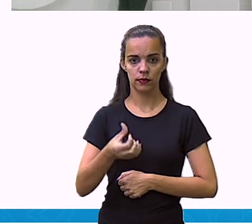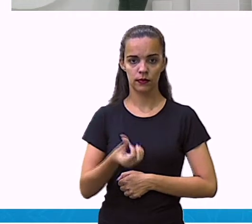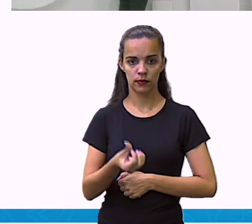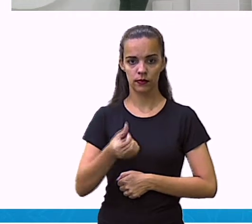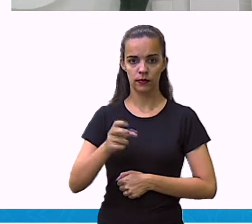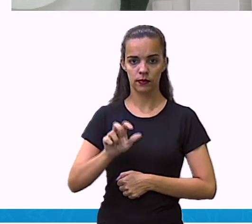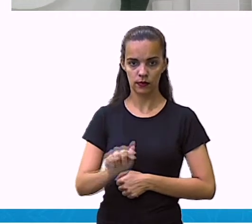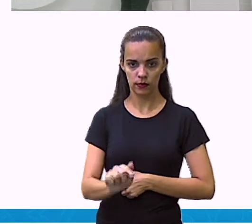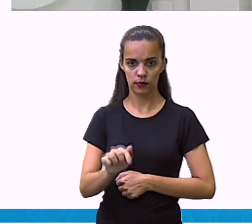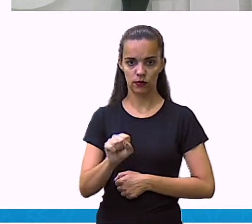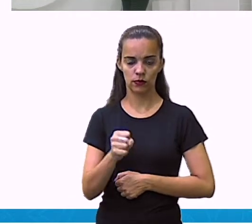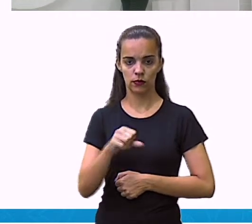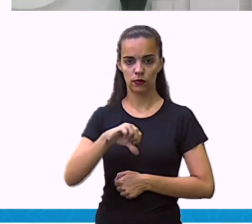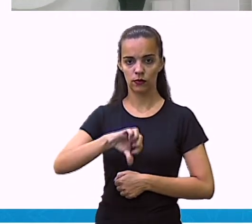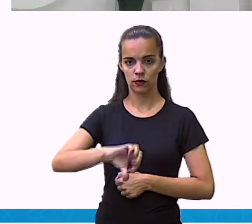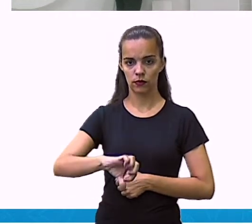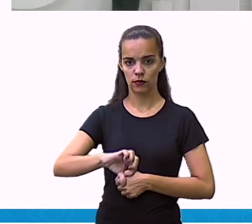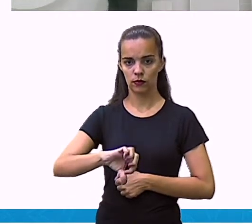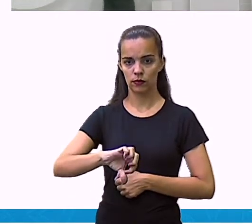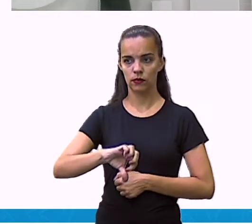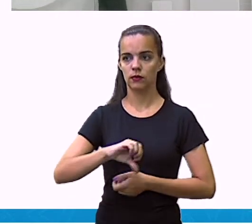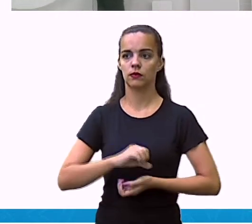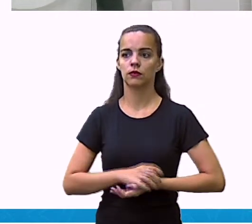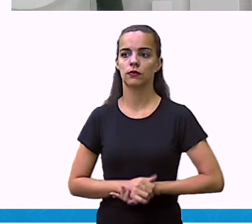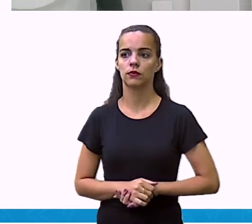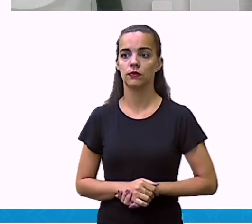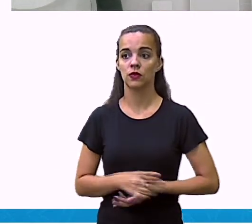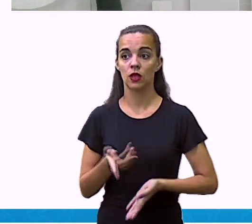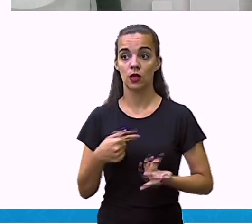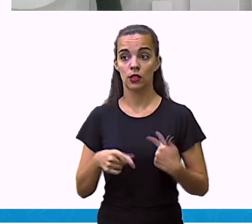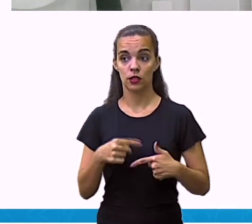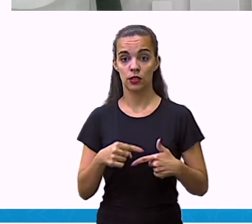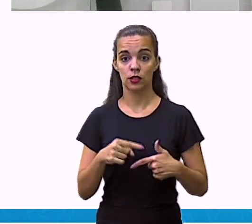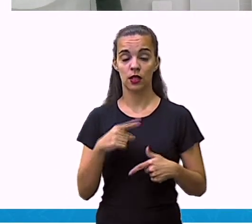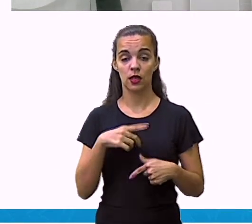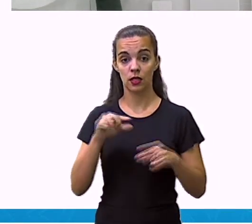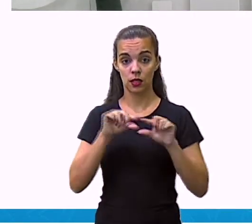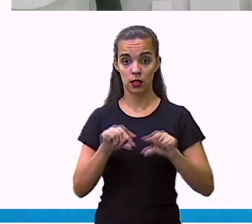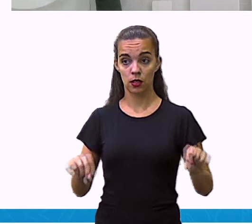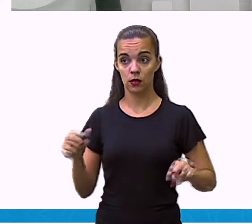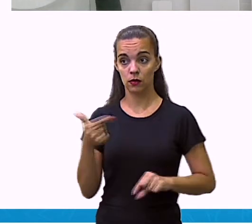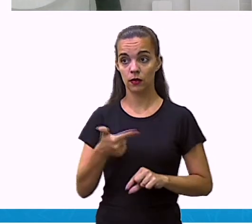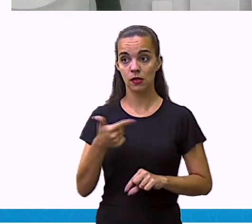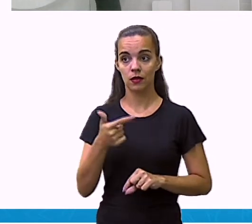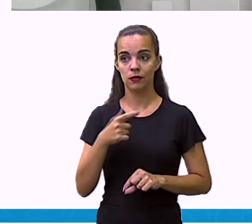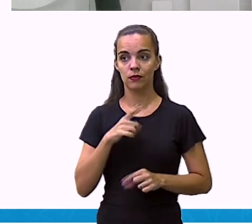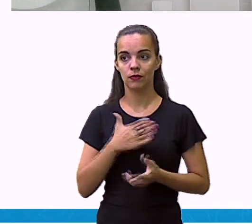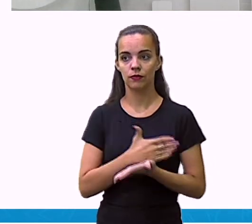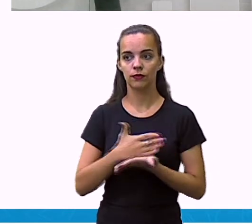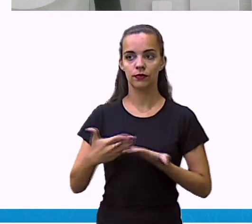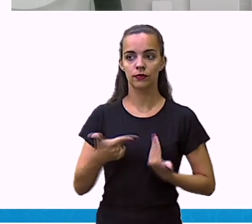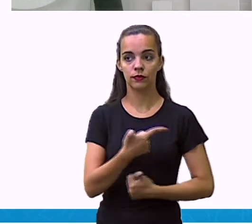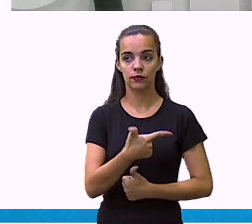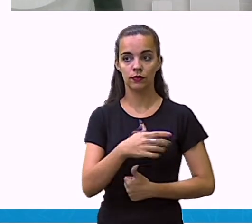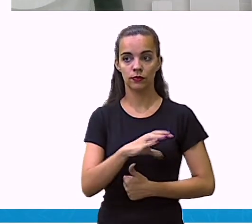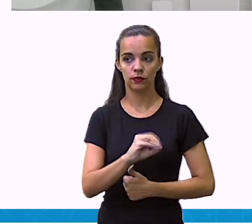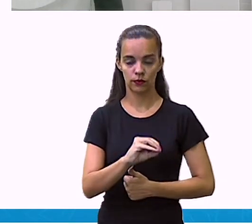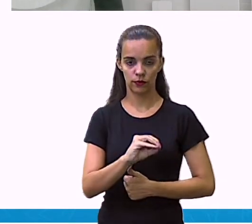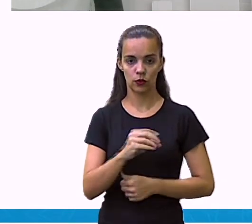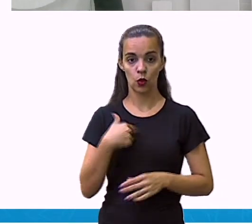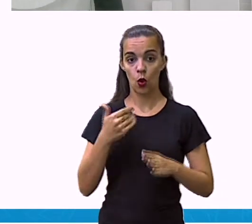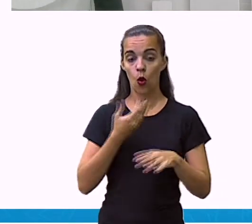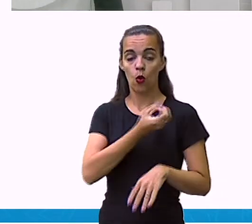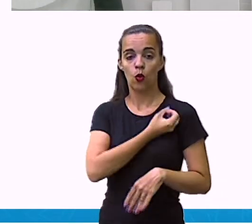5, 6, 7, 8 e 9. Já na segunda linha, eu estou começando com um número